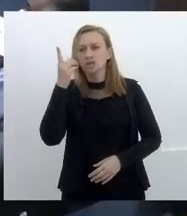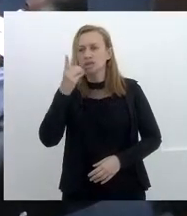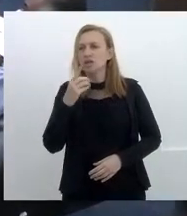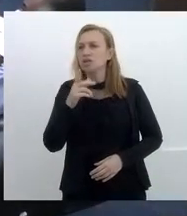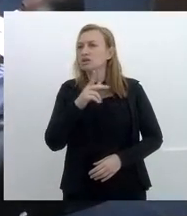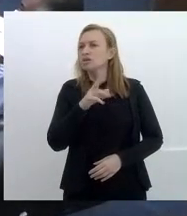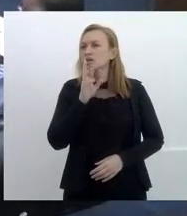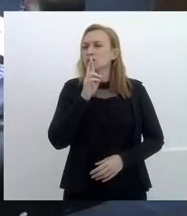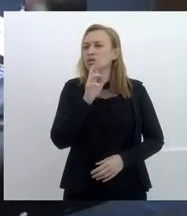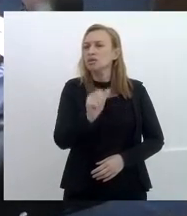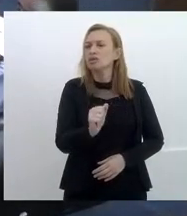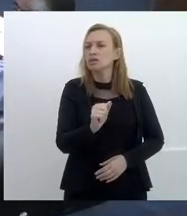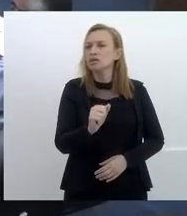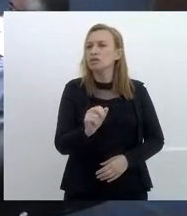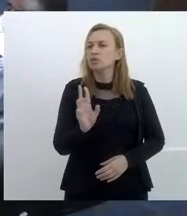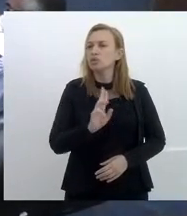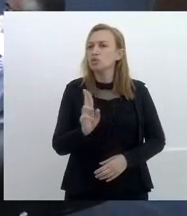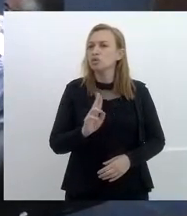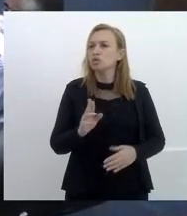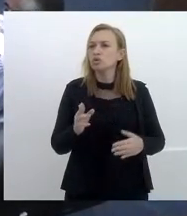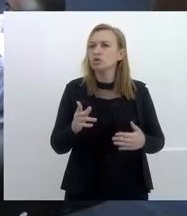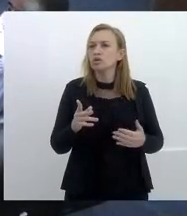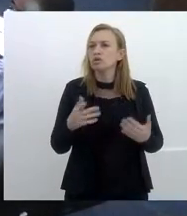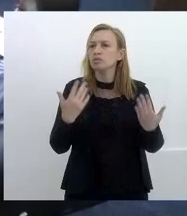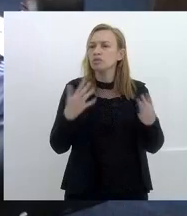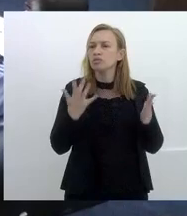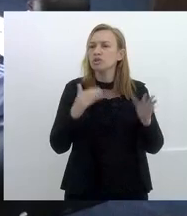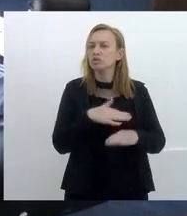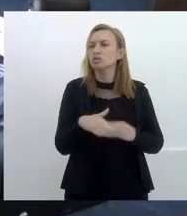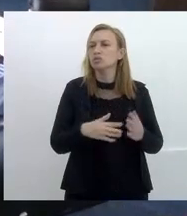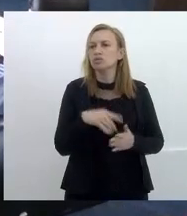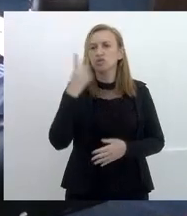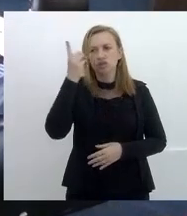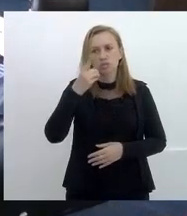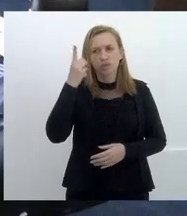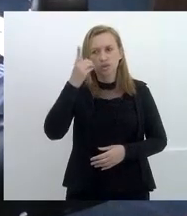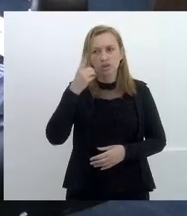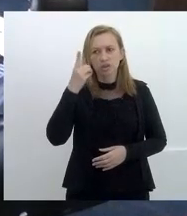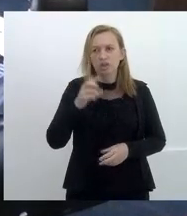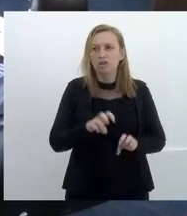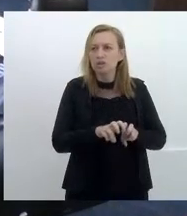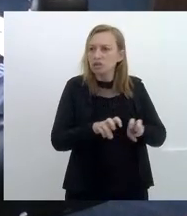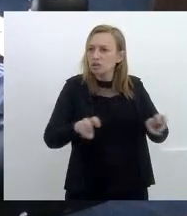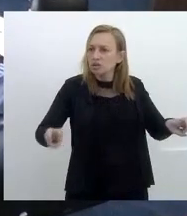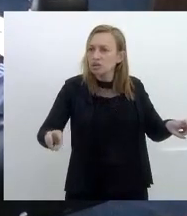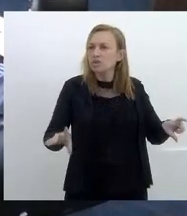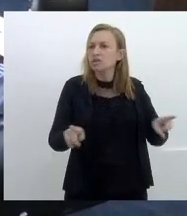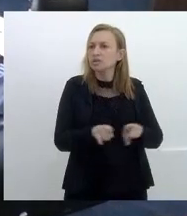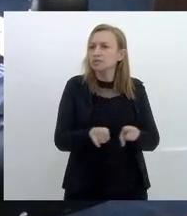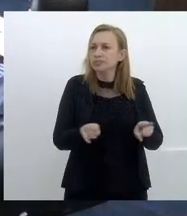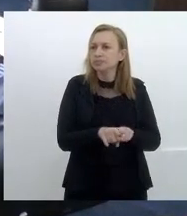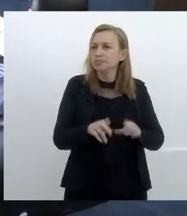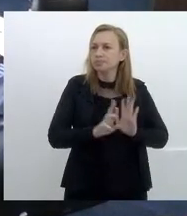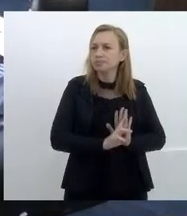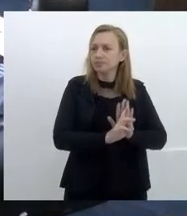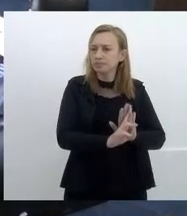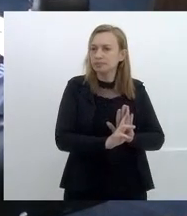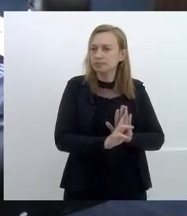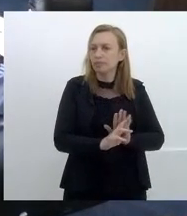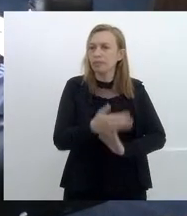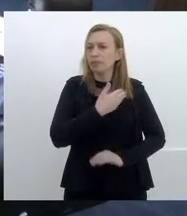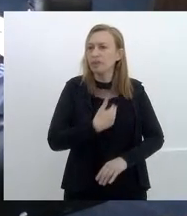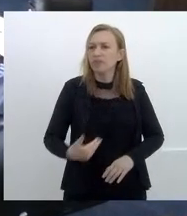dessa comissão em nome de quem cumprimento todos os parlamentares os integrantes da mesa também os representantes do Governo da